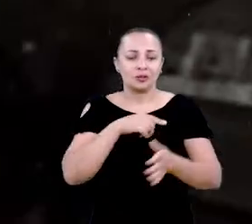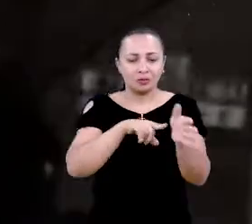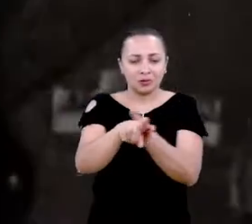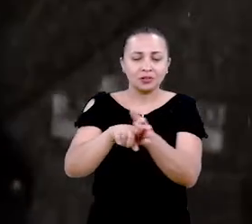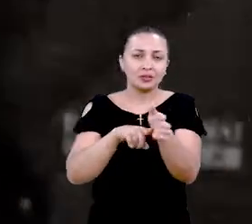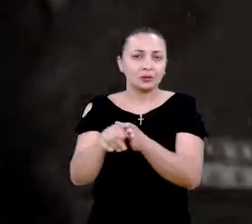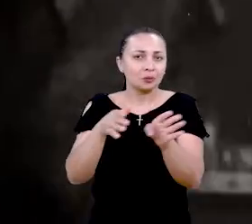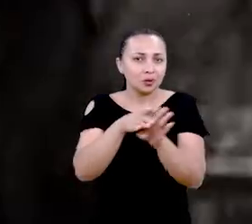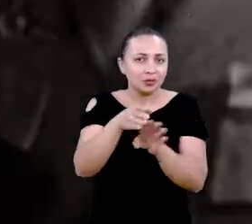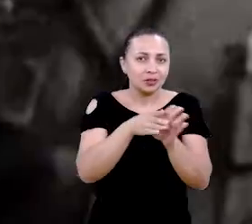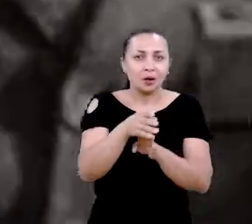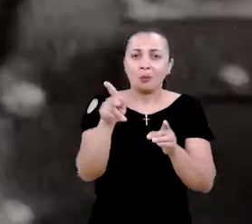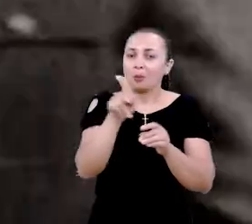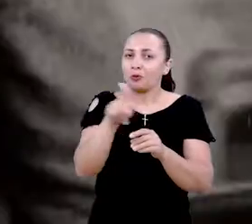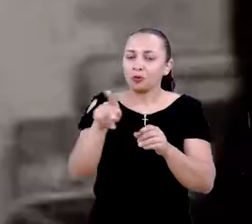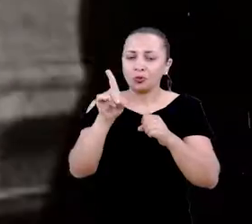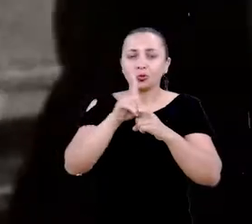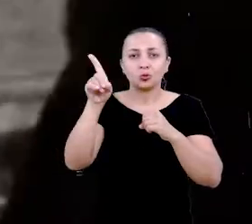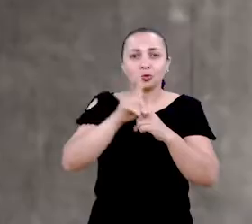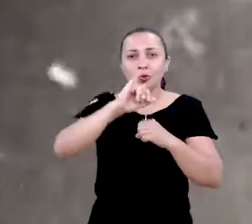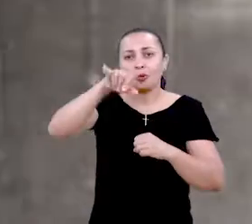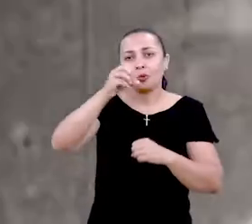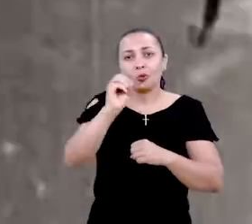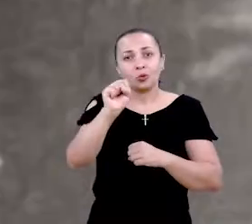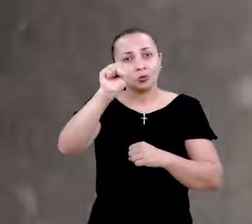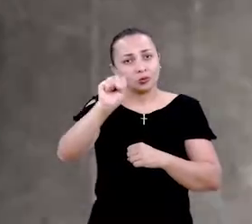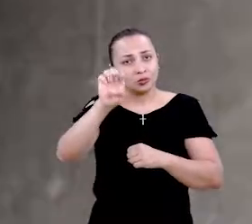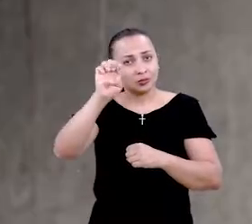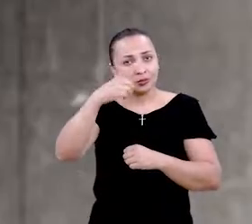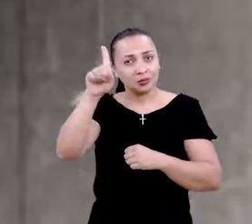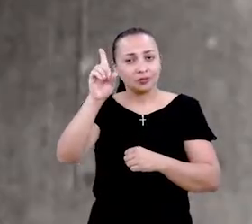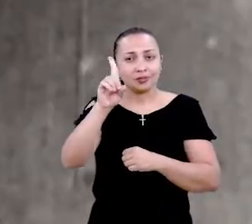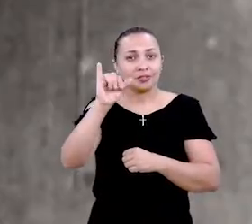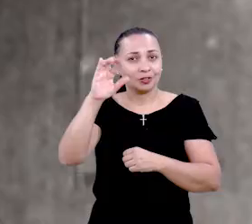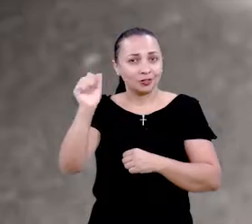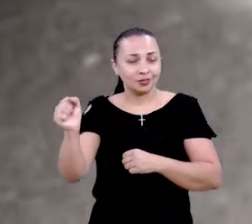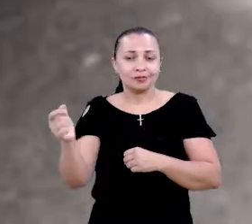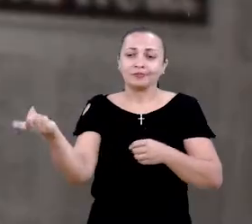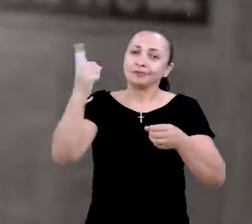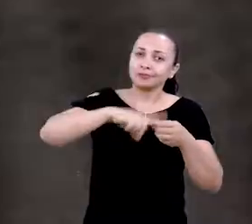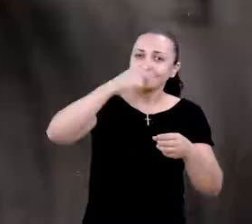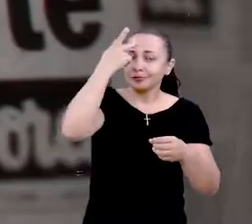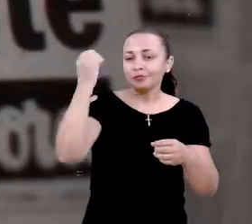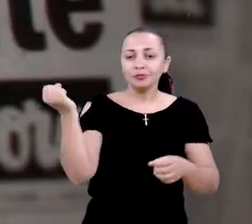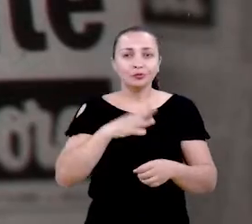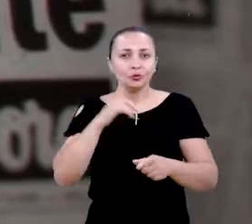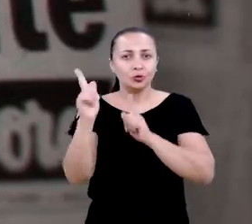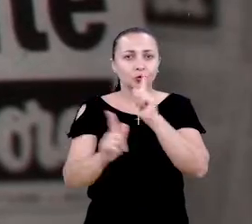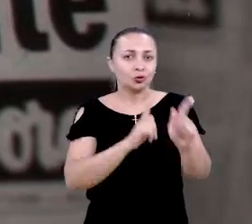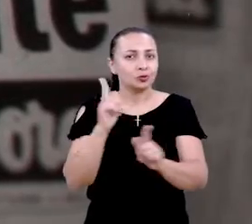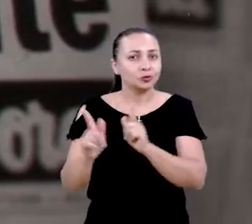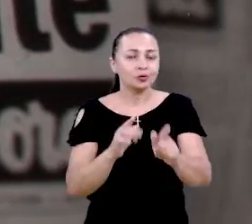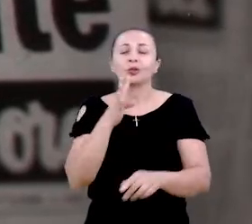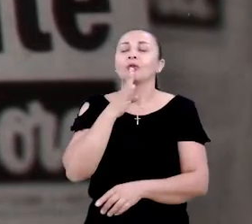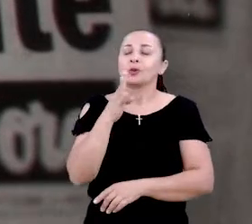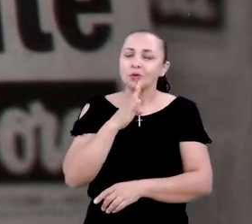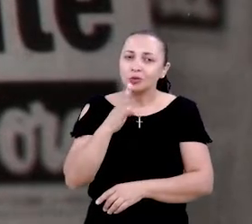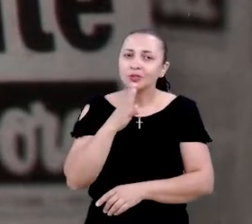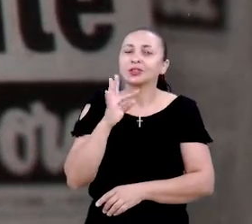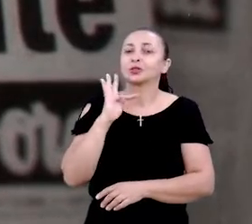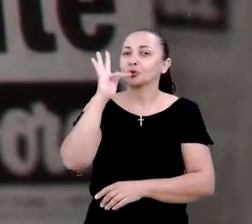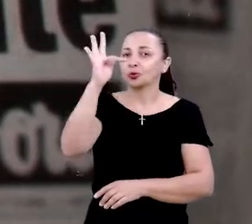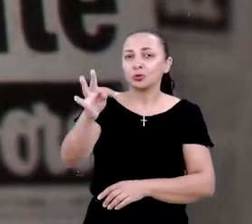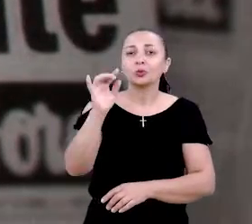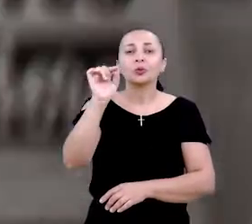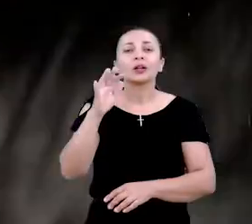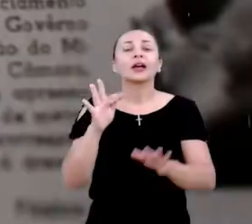de fato o que aconteceu e entender que mesmo essa questão da história e da memória, ela